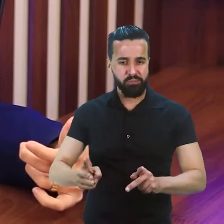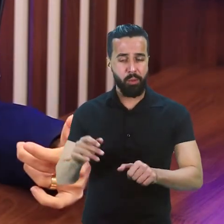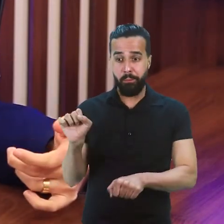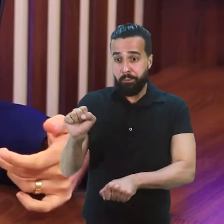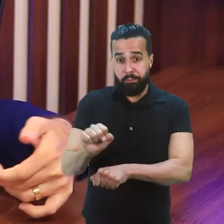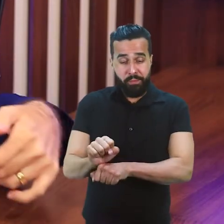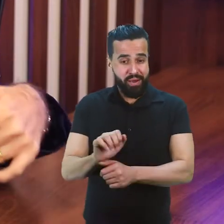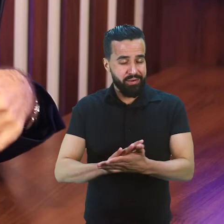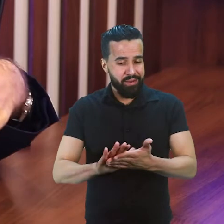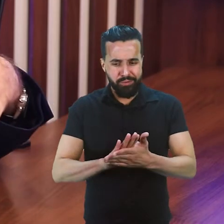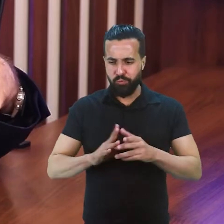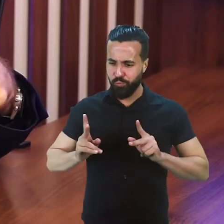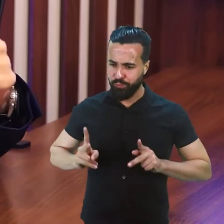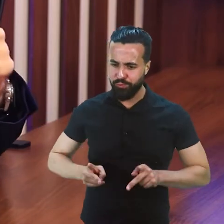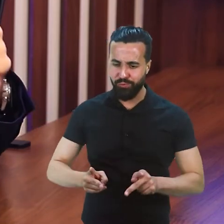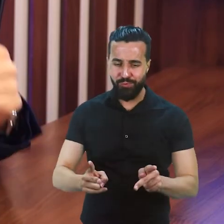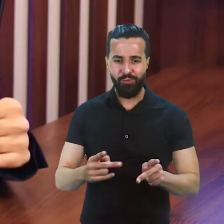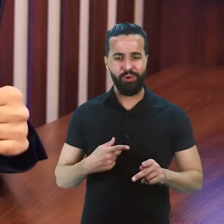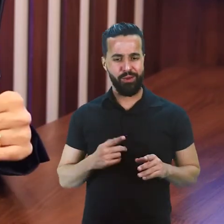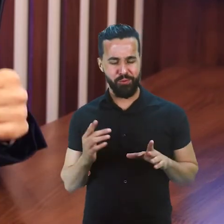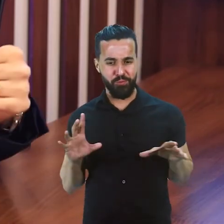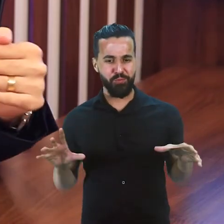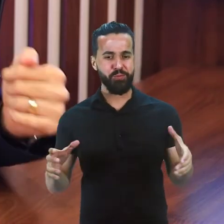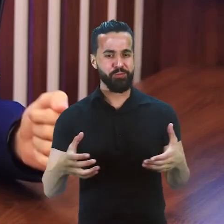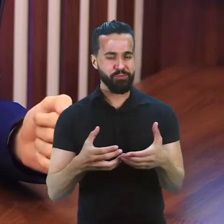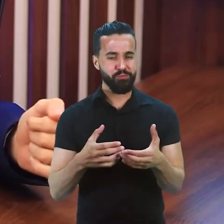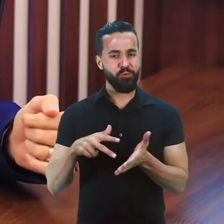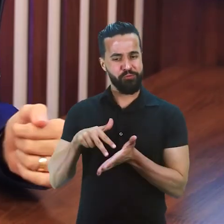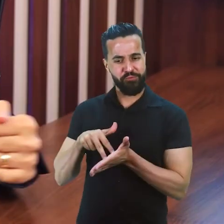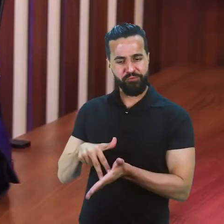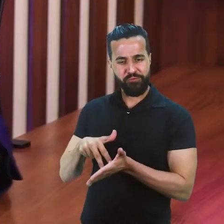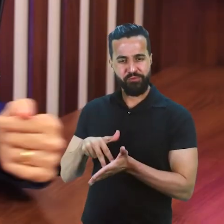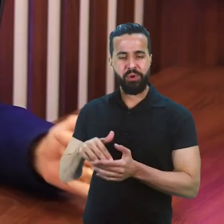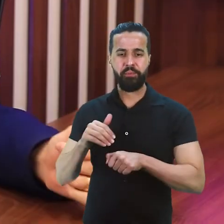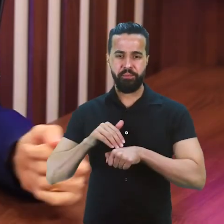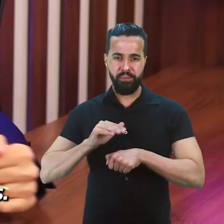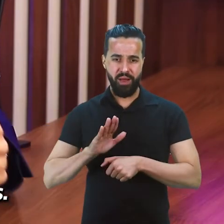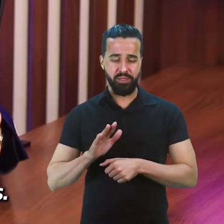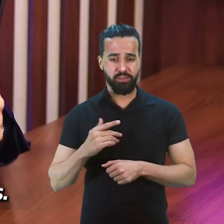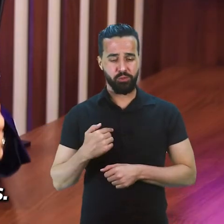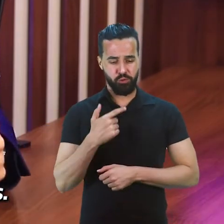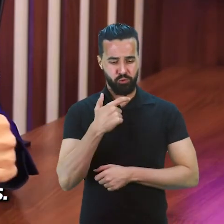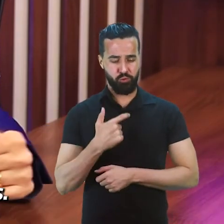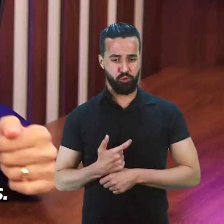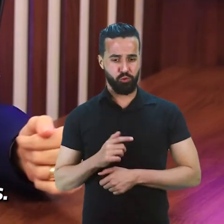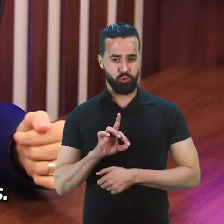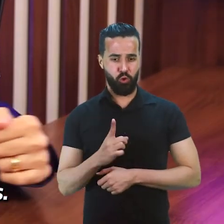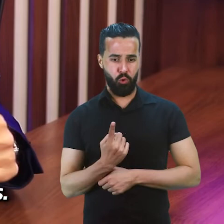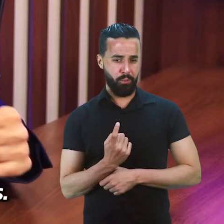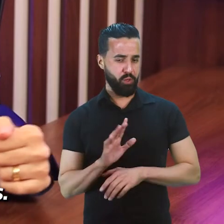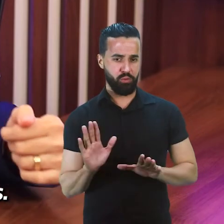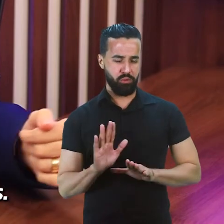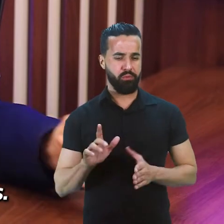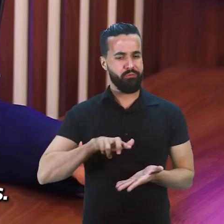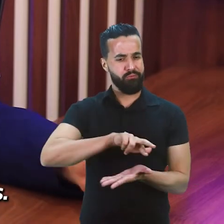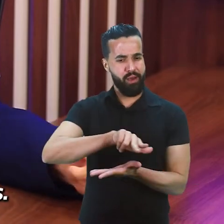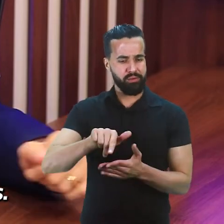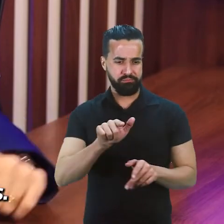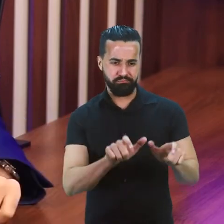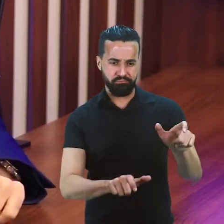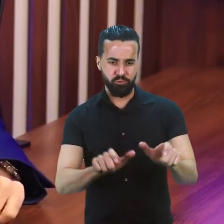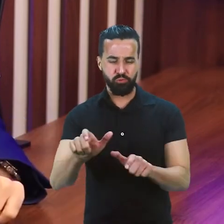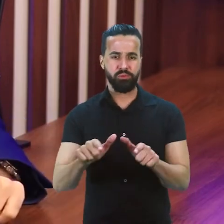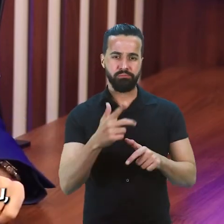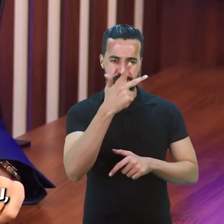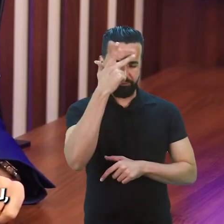só consolidou, né? Logicamente, não só comigo, eu acho que né, é um trabalho de várias